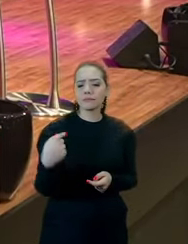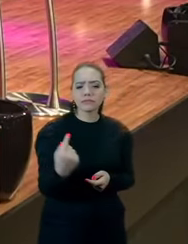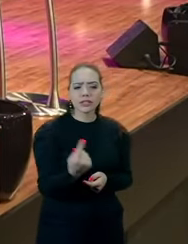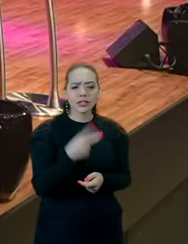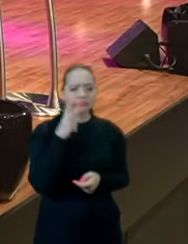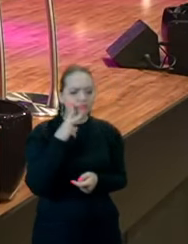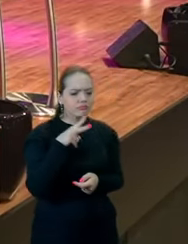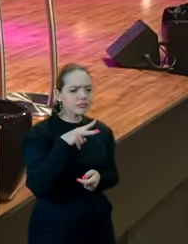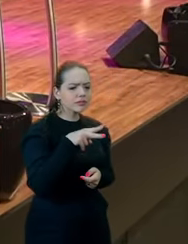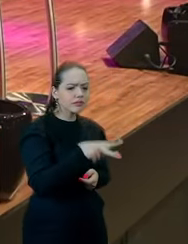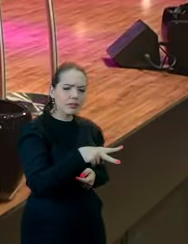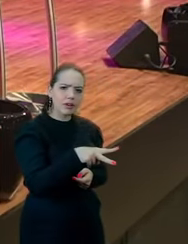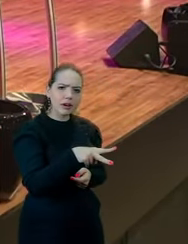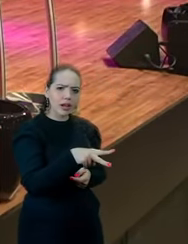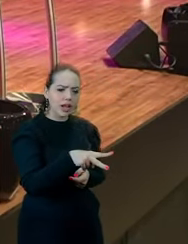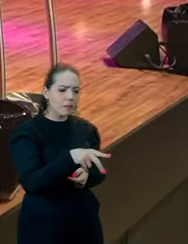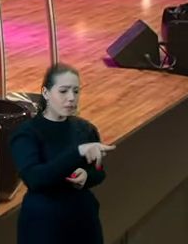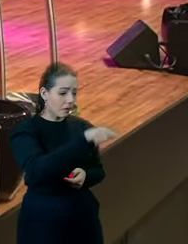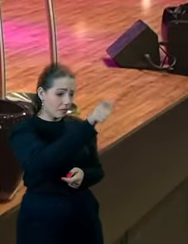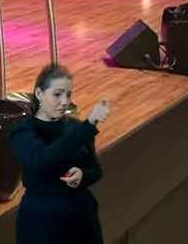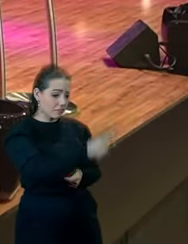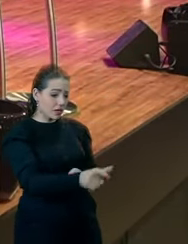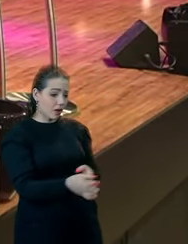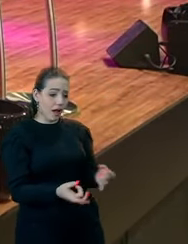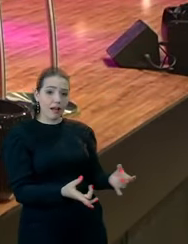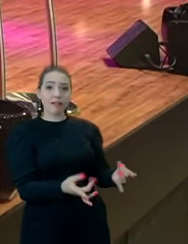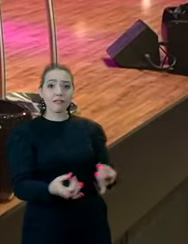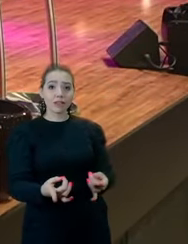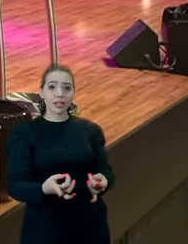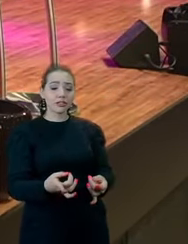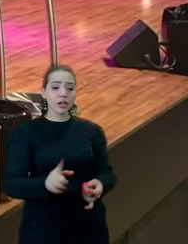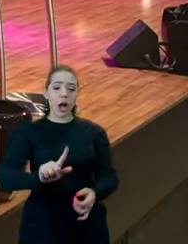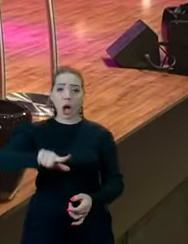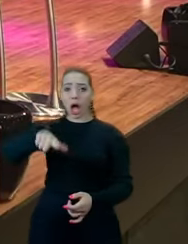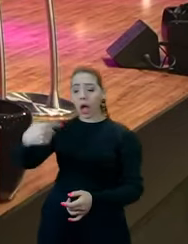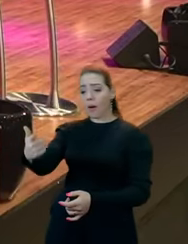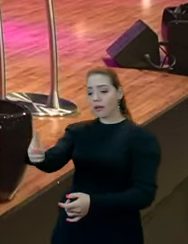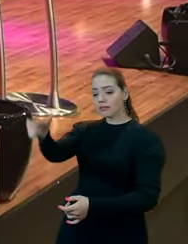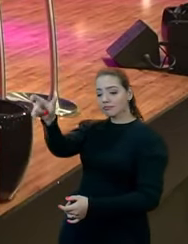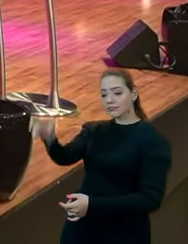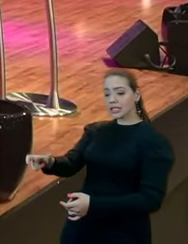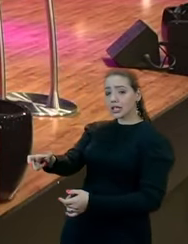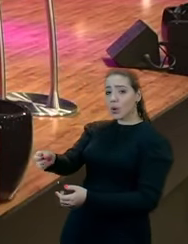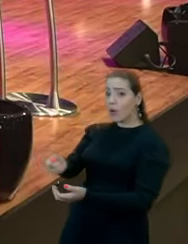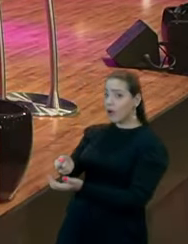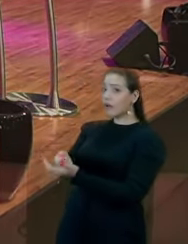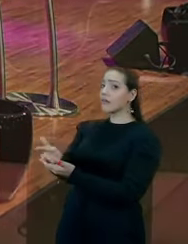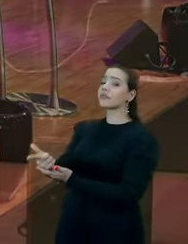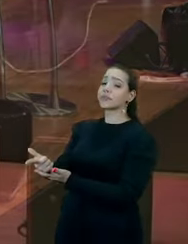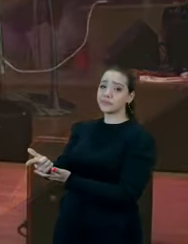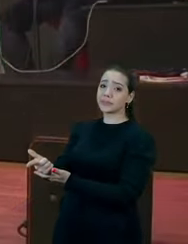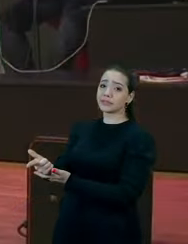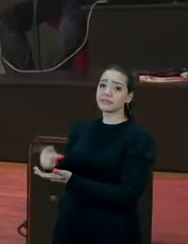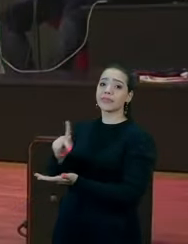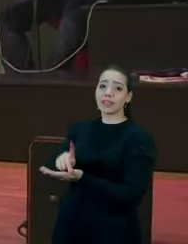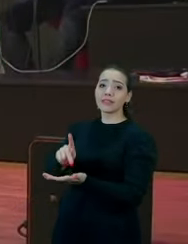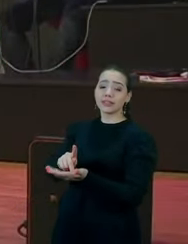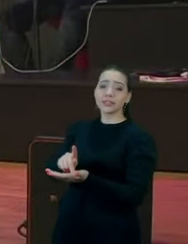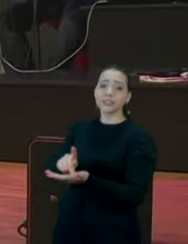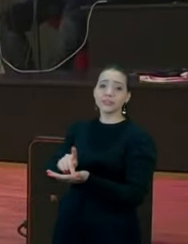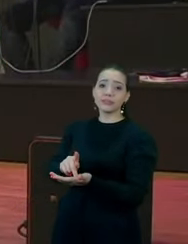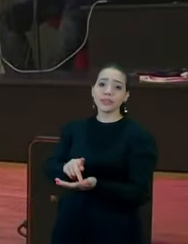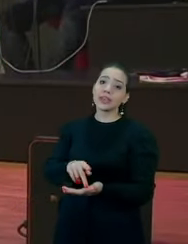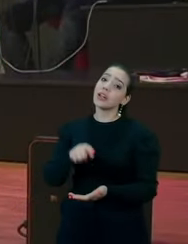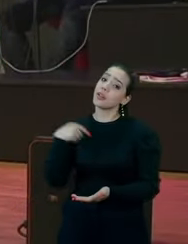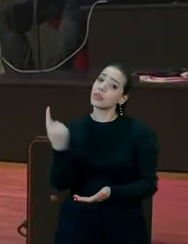Então, Deus, ele pega nós todos juntos. E eu, para começar, a primeira conexão que precisa ser